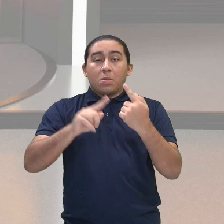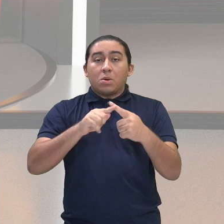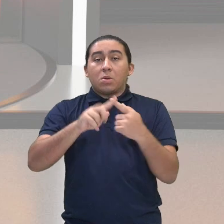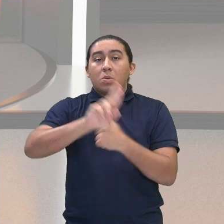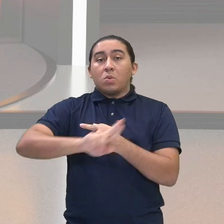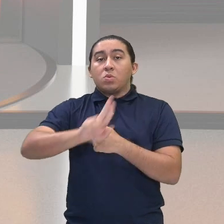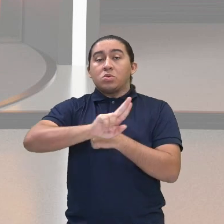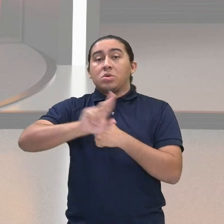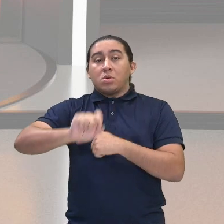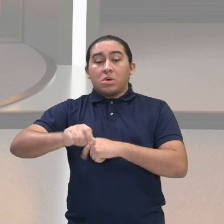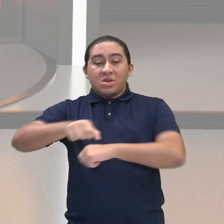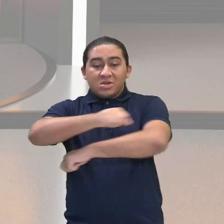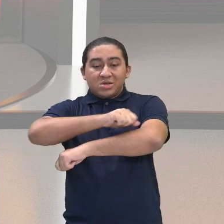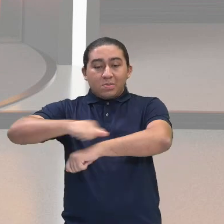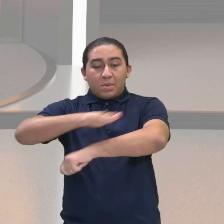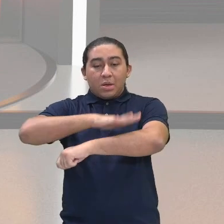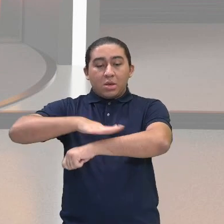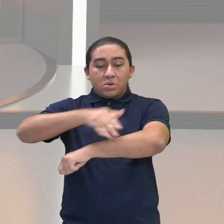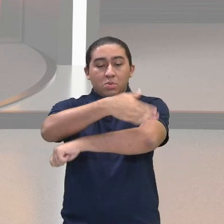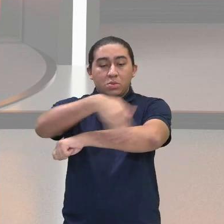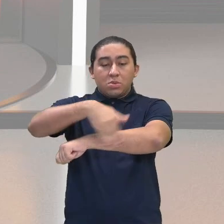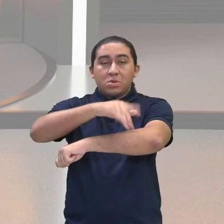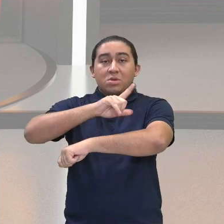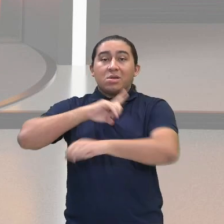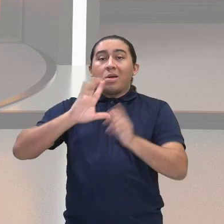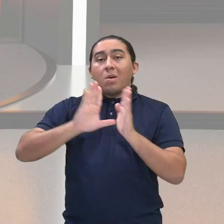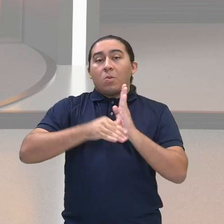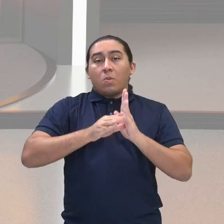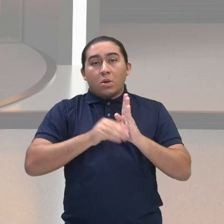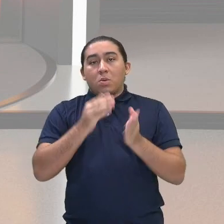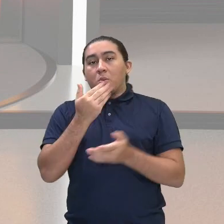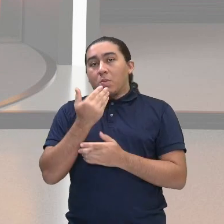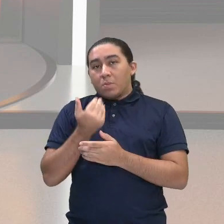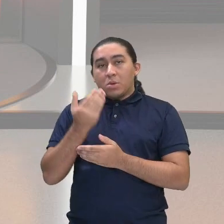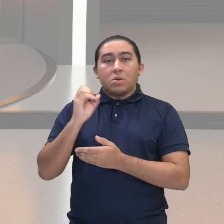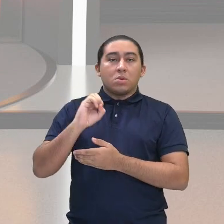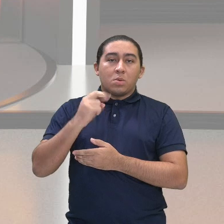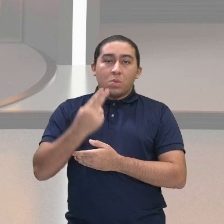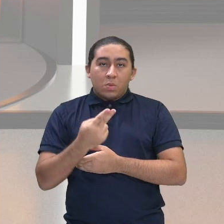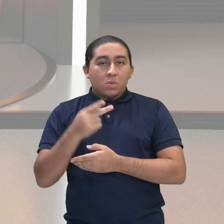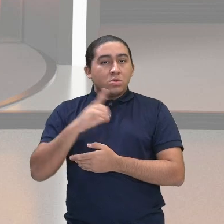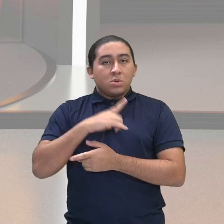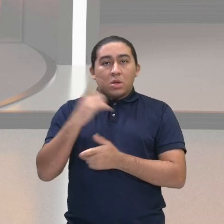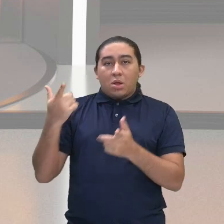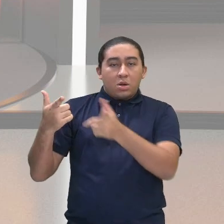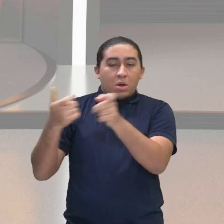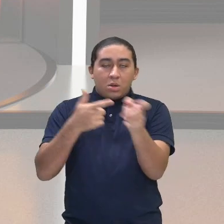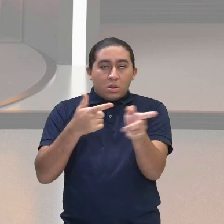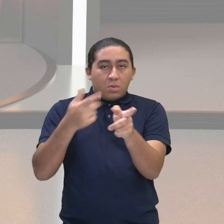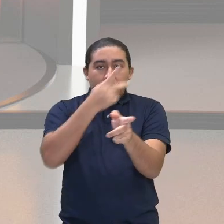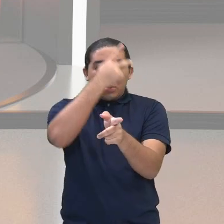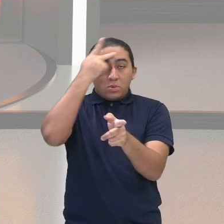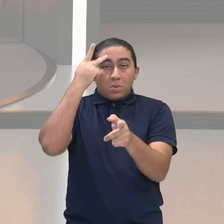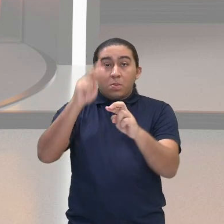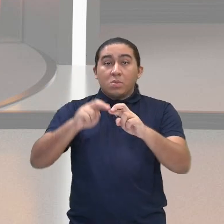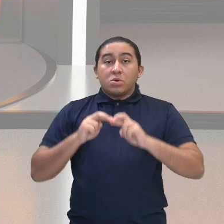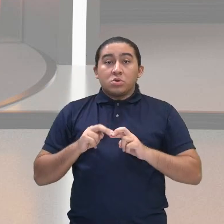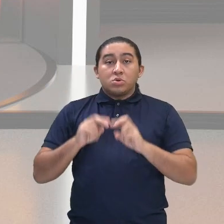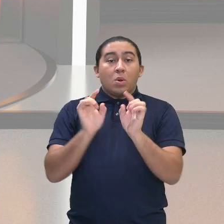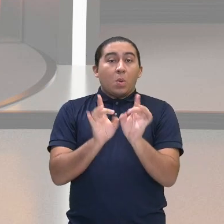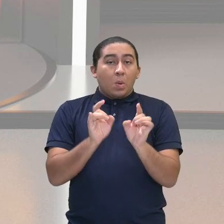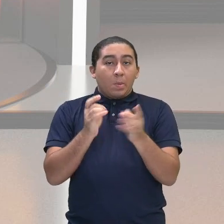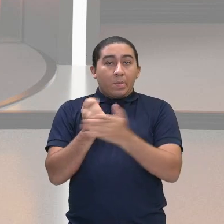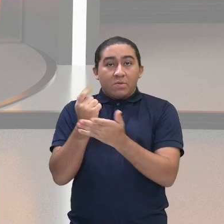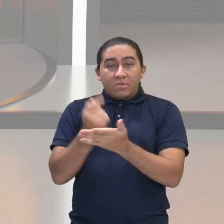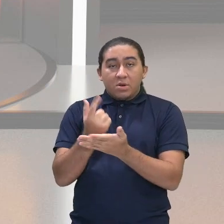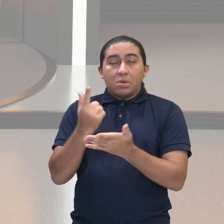como pontos para se roubar suprimentos, para se atacar pessoas. Então, por isso, o comércio, por muito tempo, teve que ser